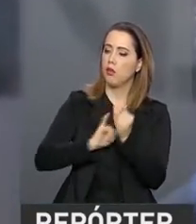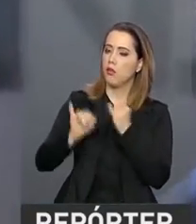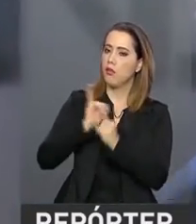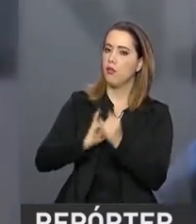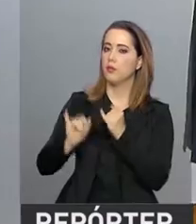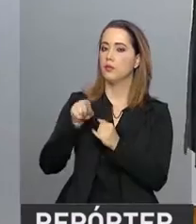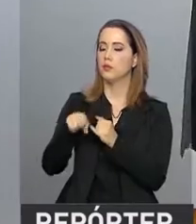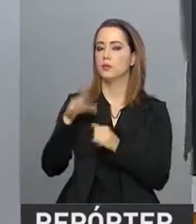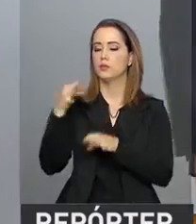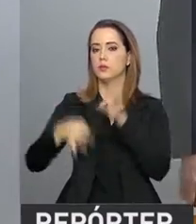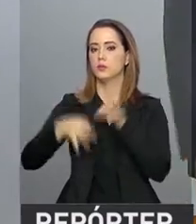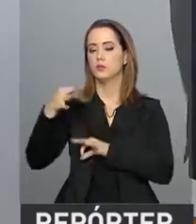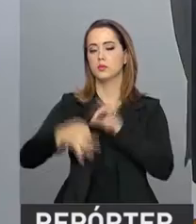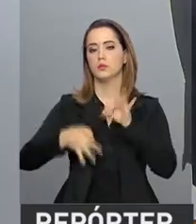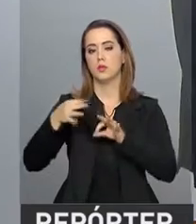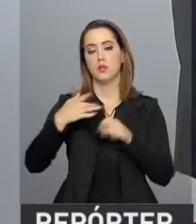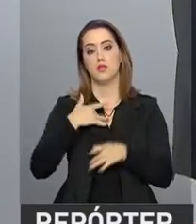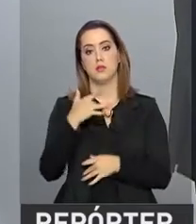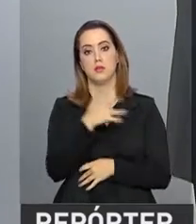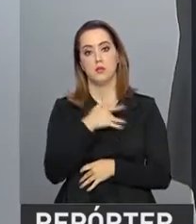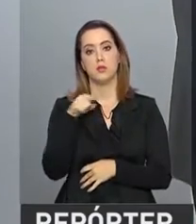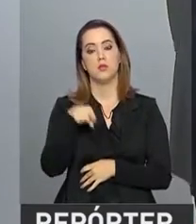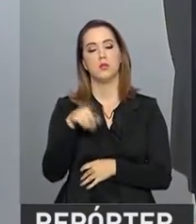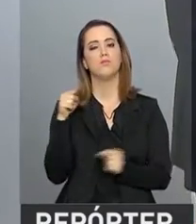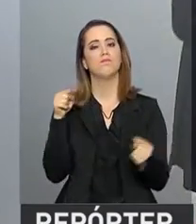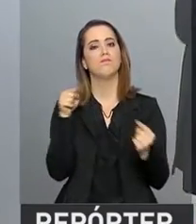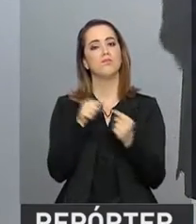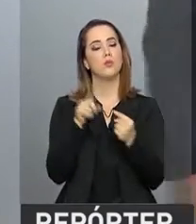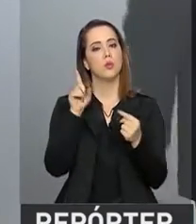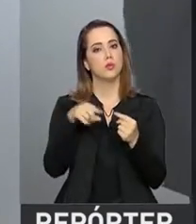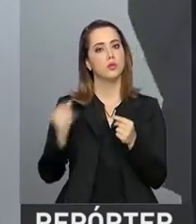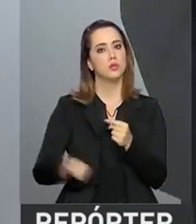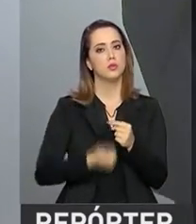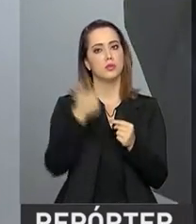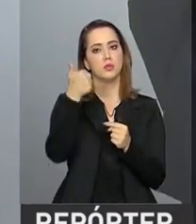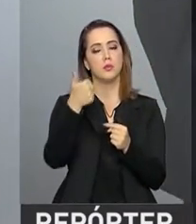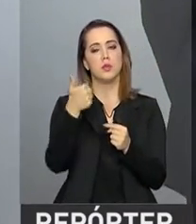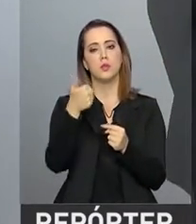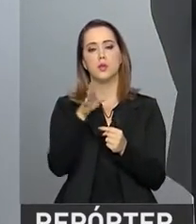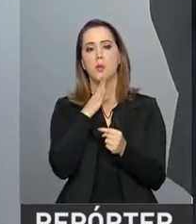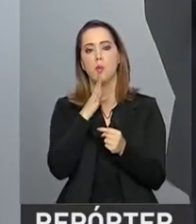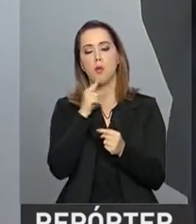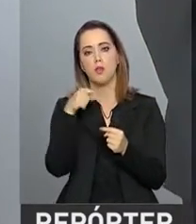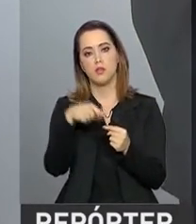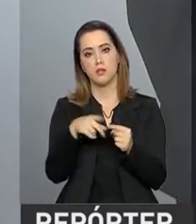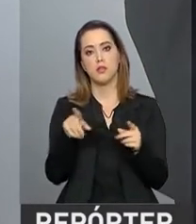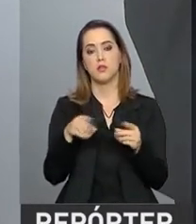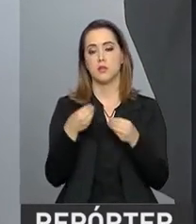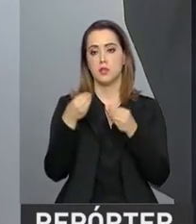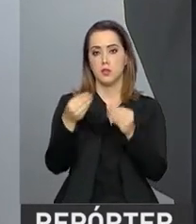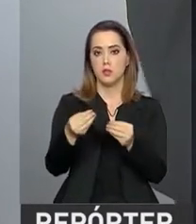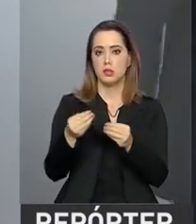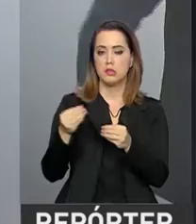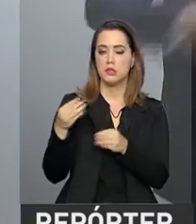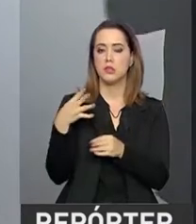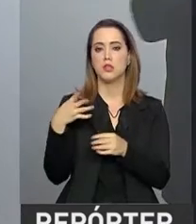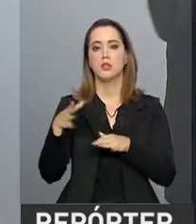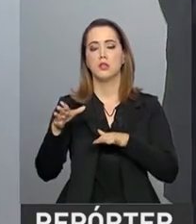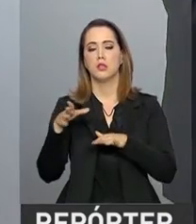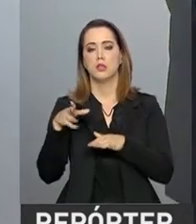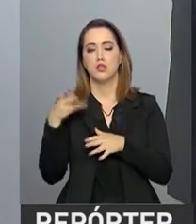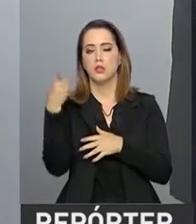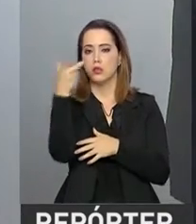ligadas à área de saúde. O objetivo principal é melhorar os conhecimentos técnicos dos magistrados, dando celeridade e equilíbrio